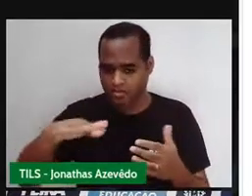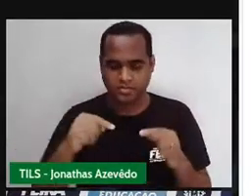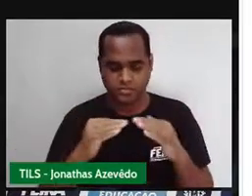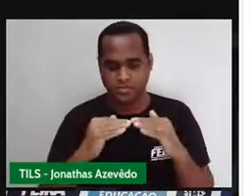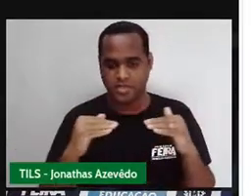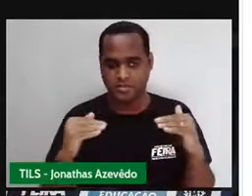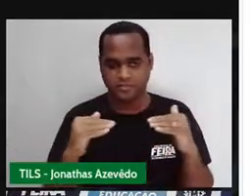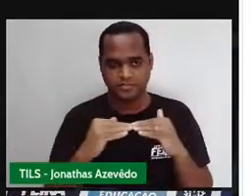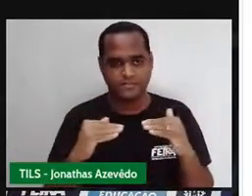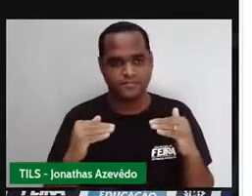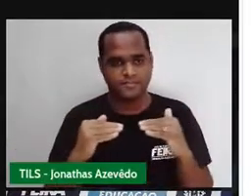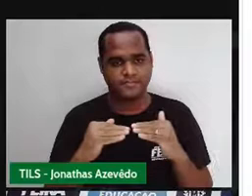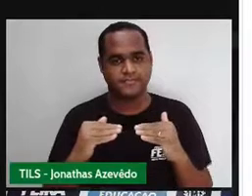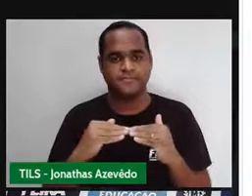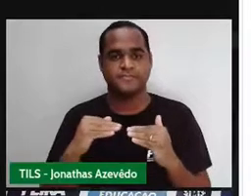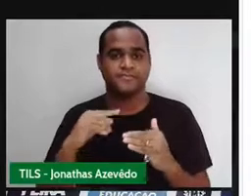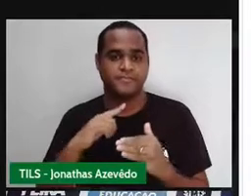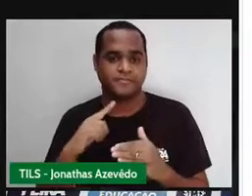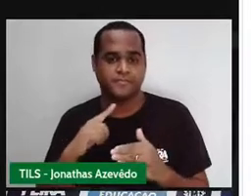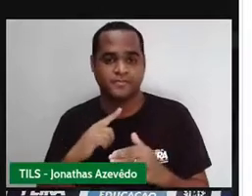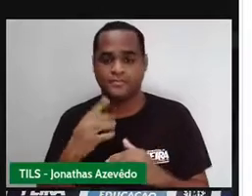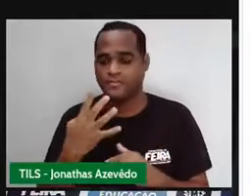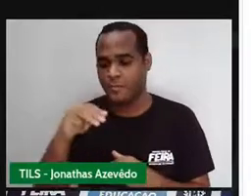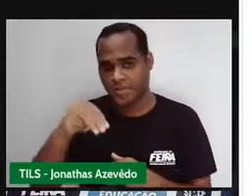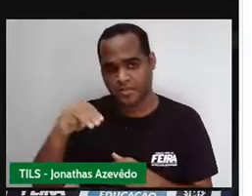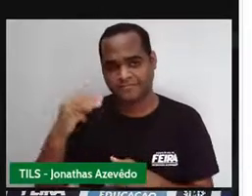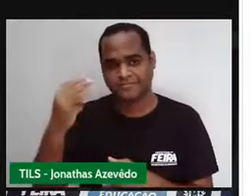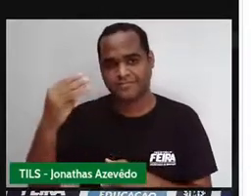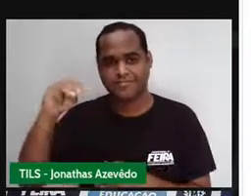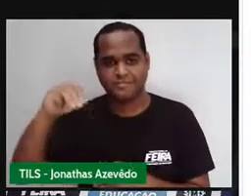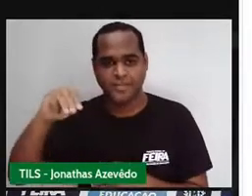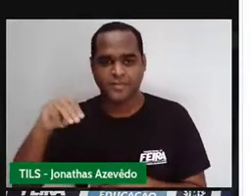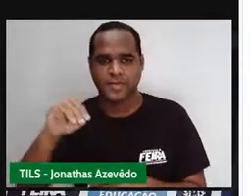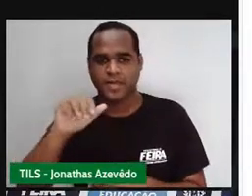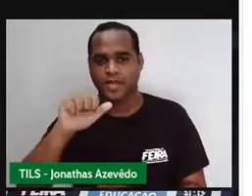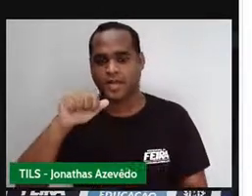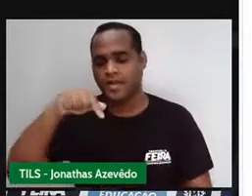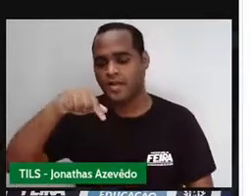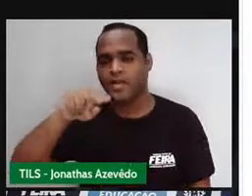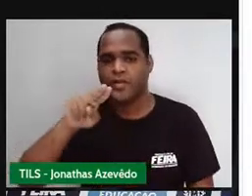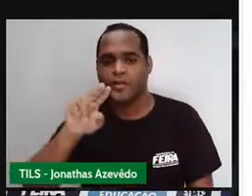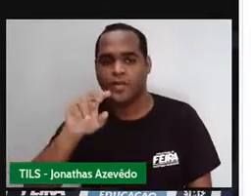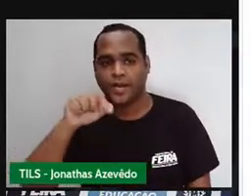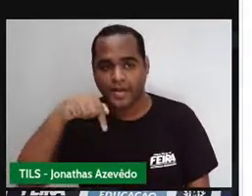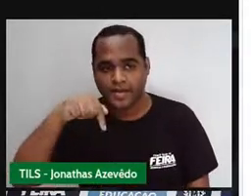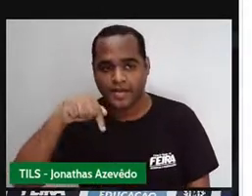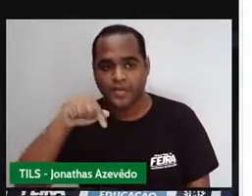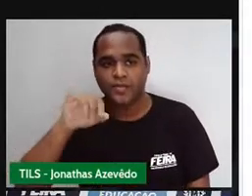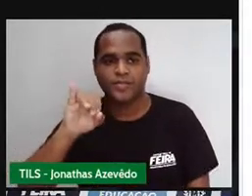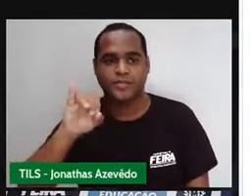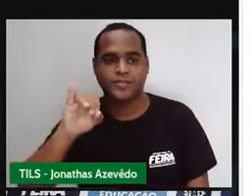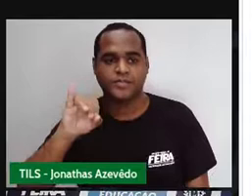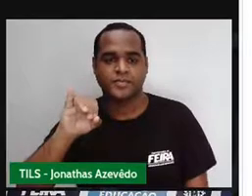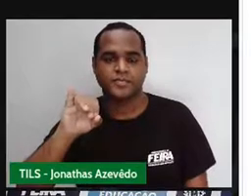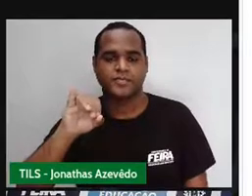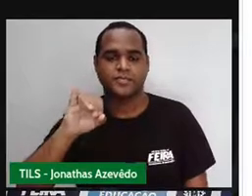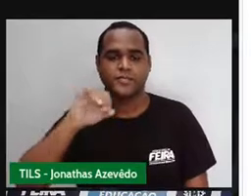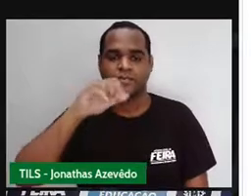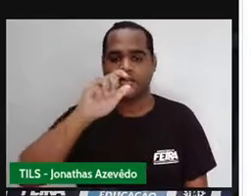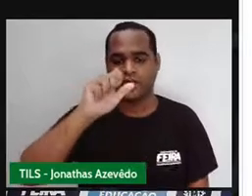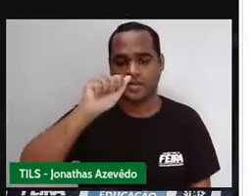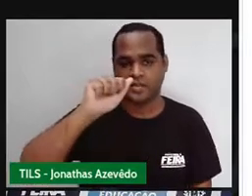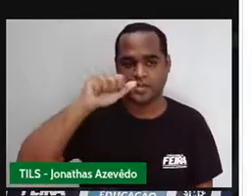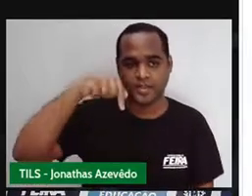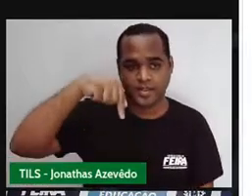né Aliás a área do quarto um por isso que tem esse aqui um área do quarto um que a área